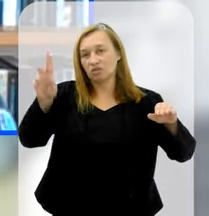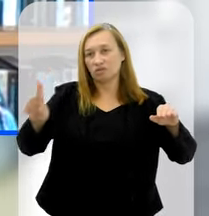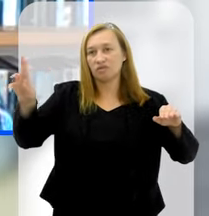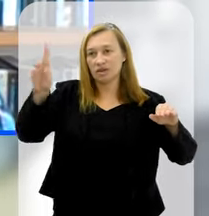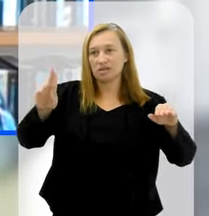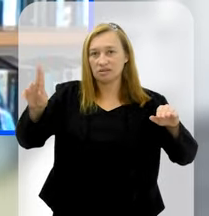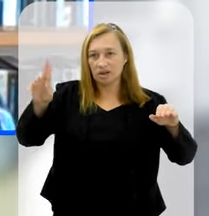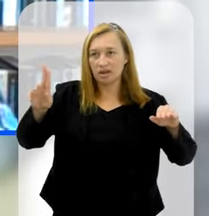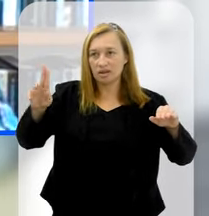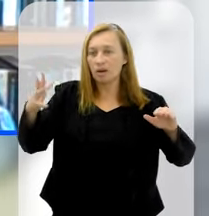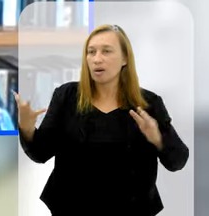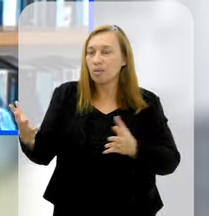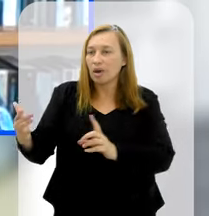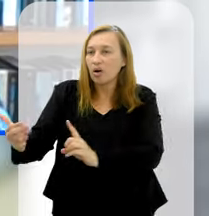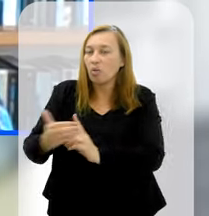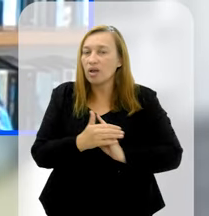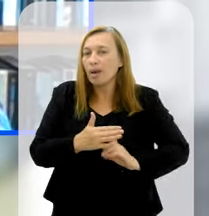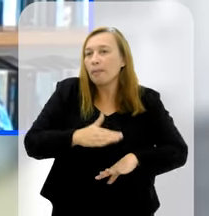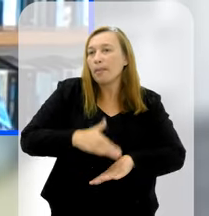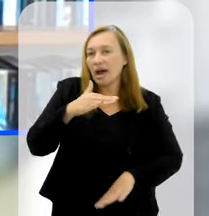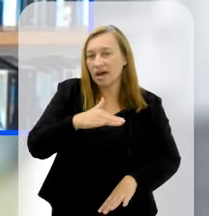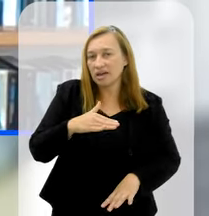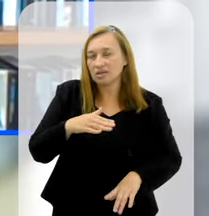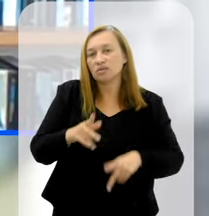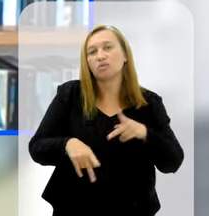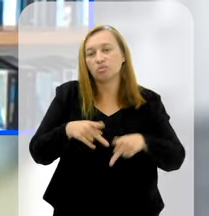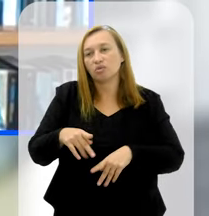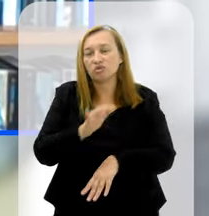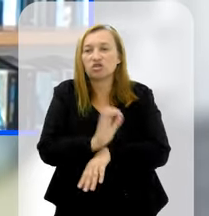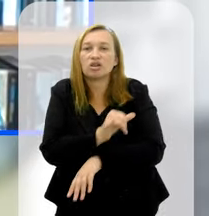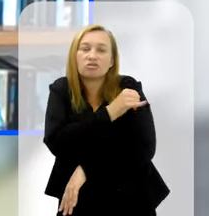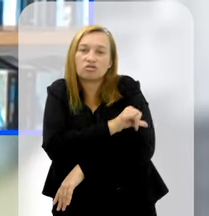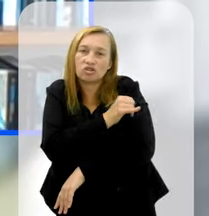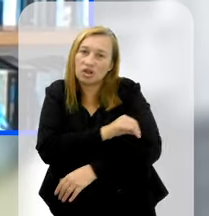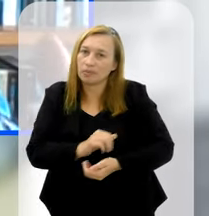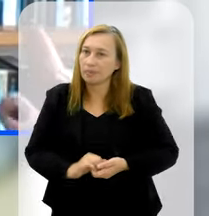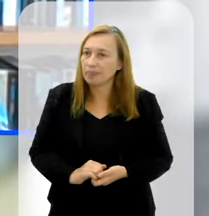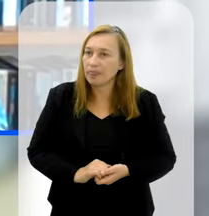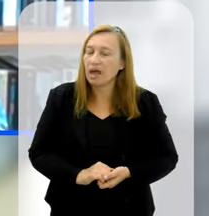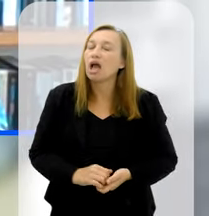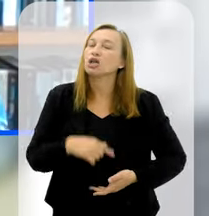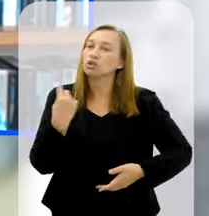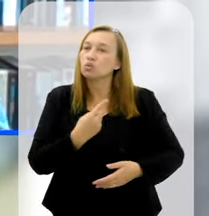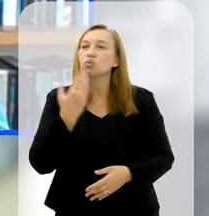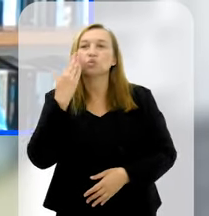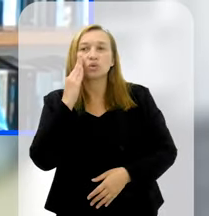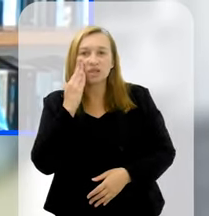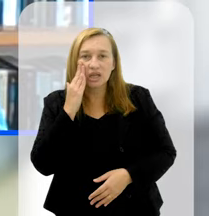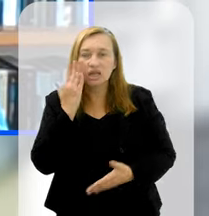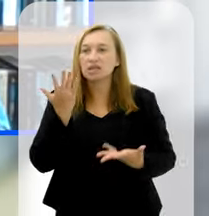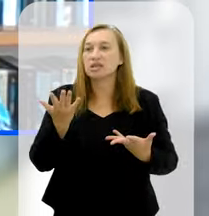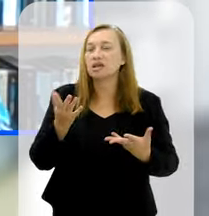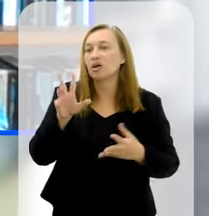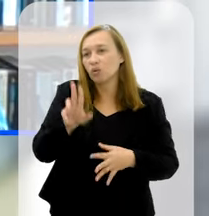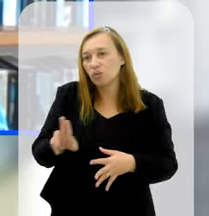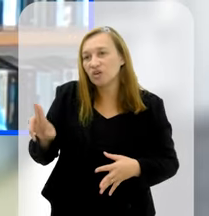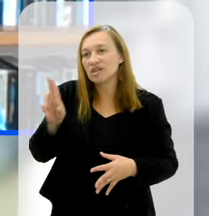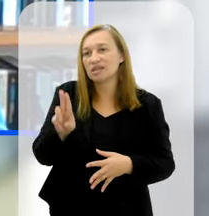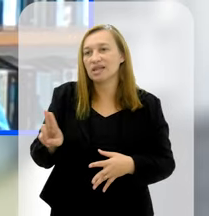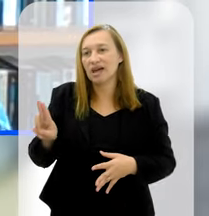de estrutura para acolher mais e melhor o público do Estado do Rio de Janeiro, se nós entendêssemos